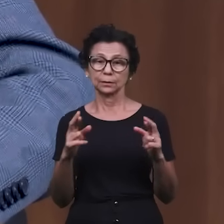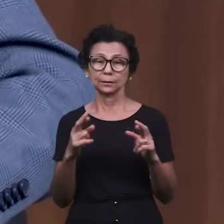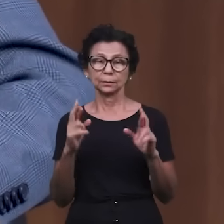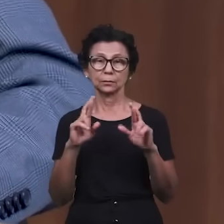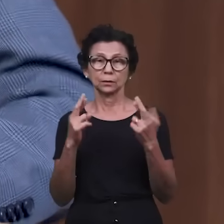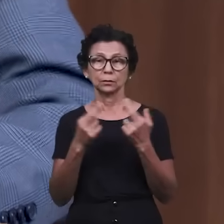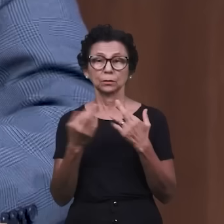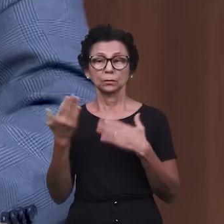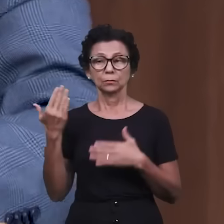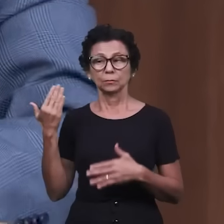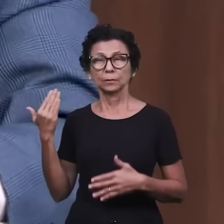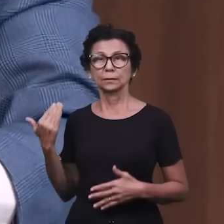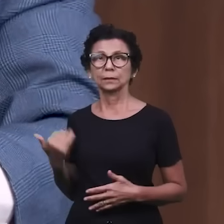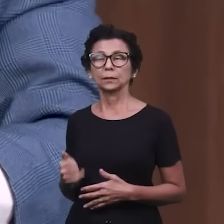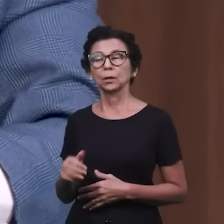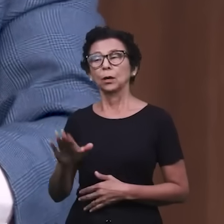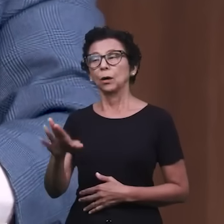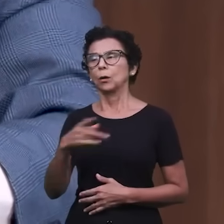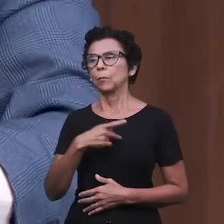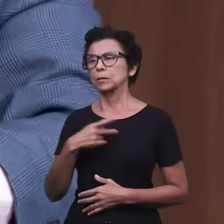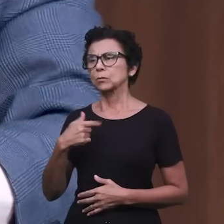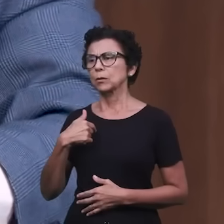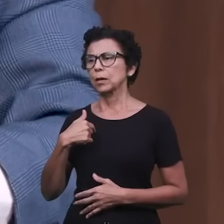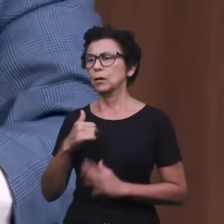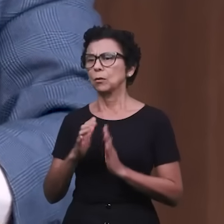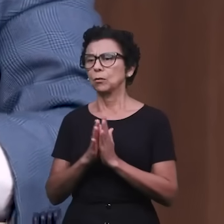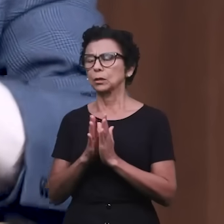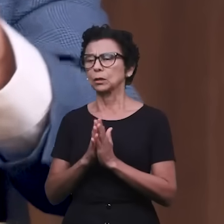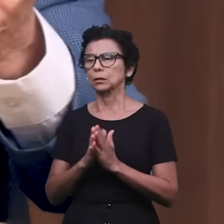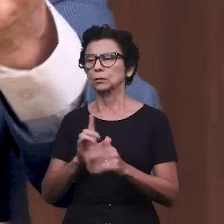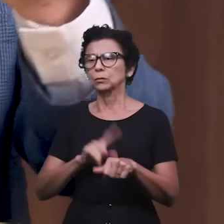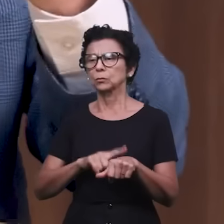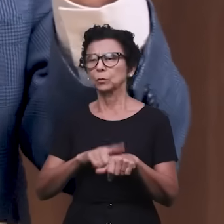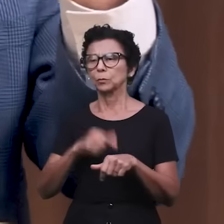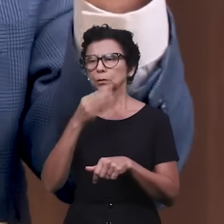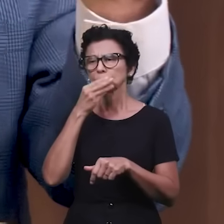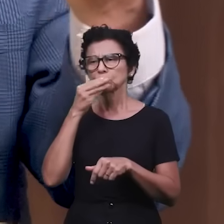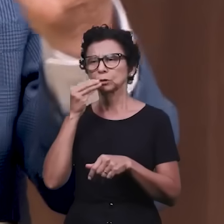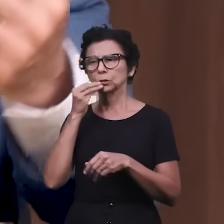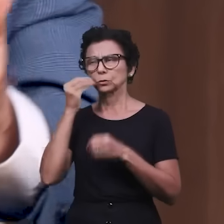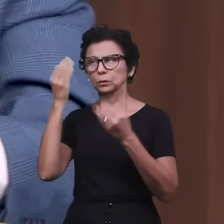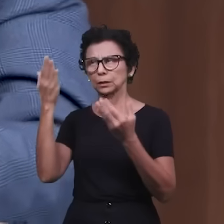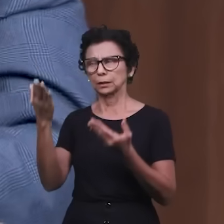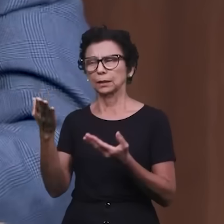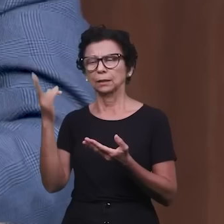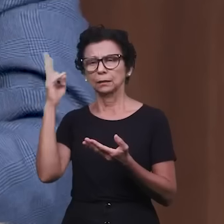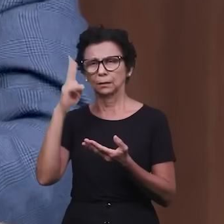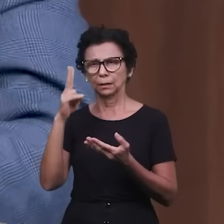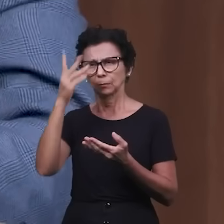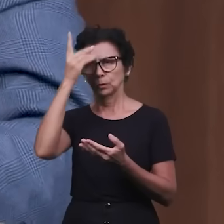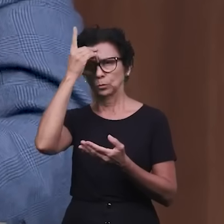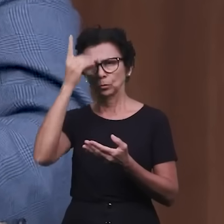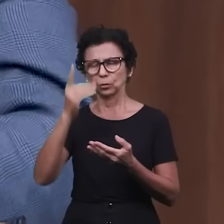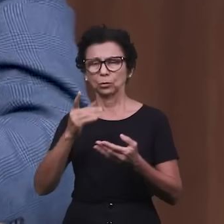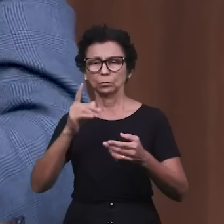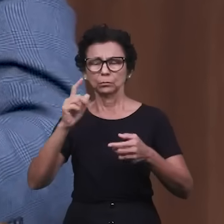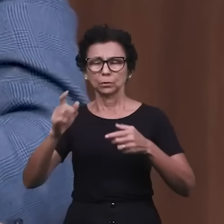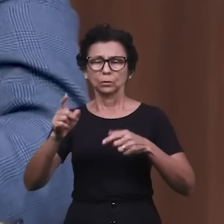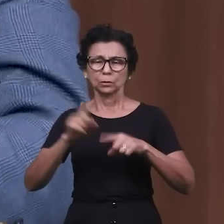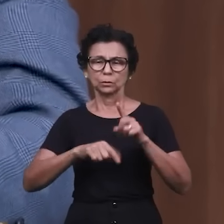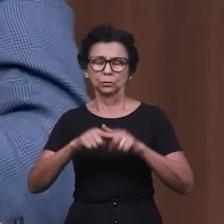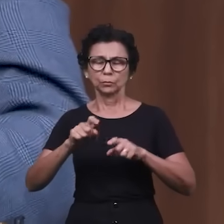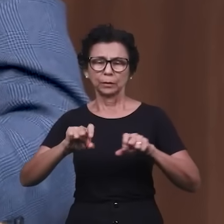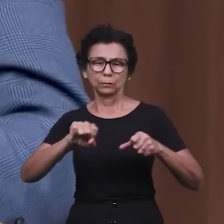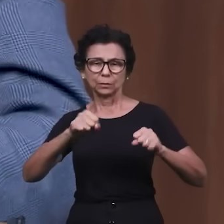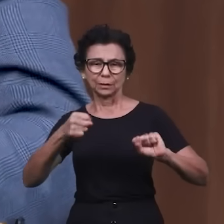passada? Pastor, eu estava orando na entrega do jejum sobre aquele assunto do instrumento quebrado, o senhor me deu uma revelação